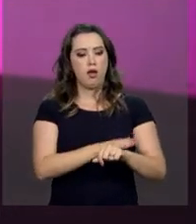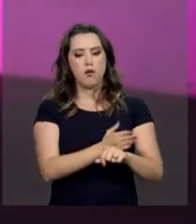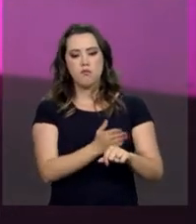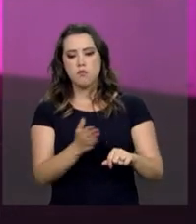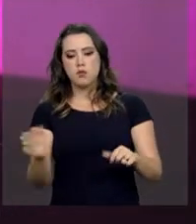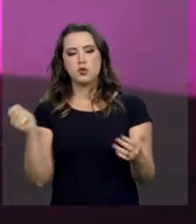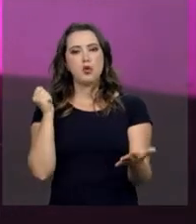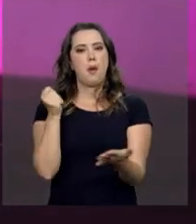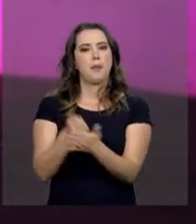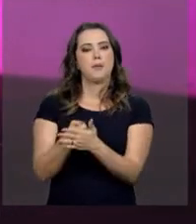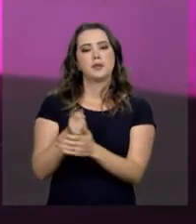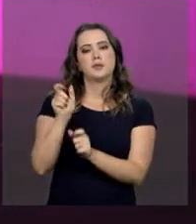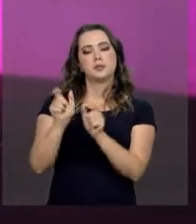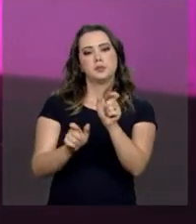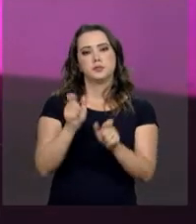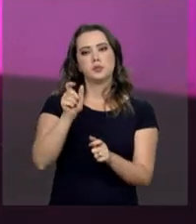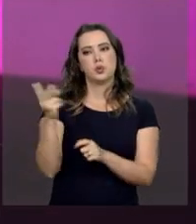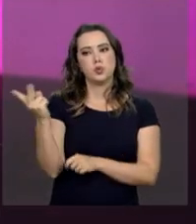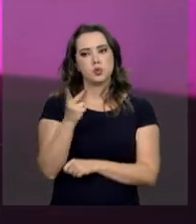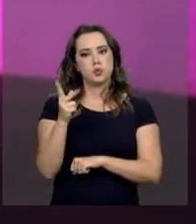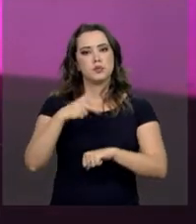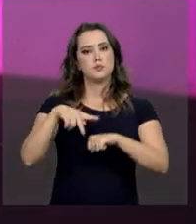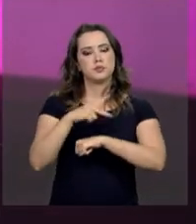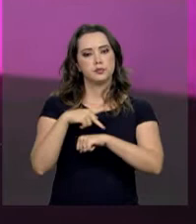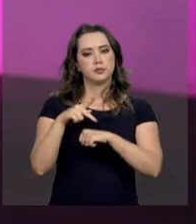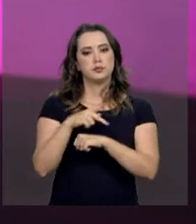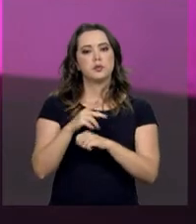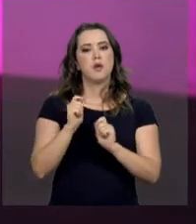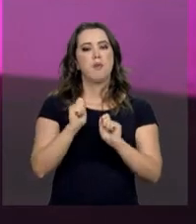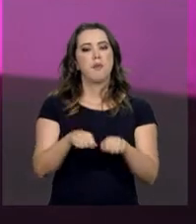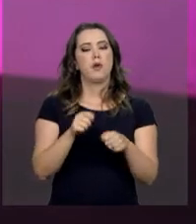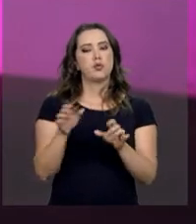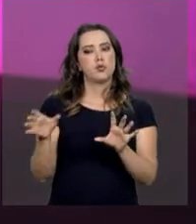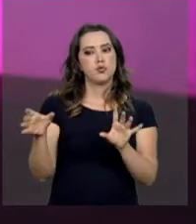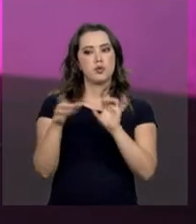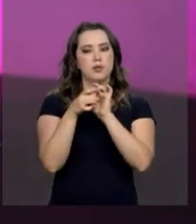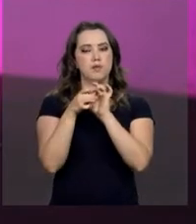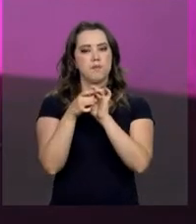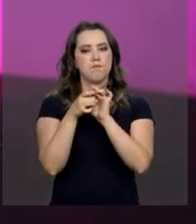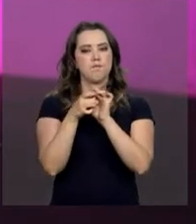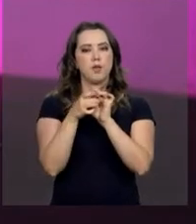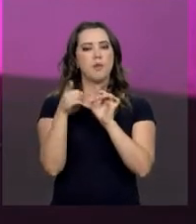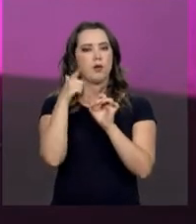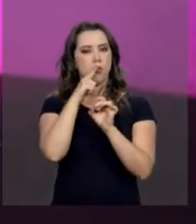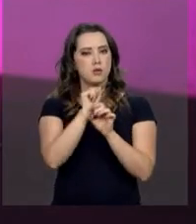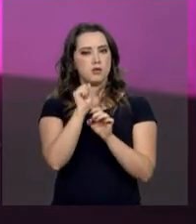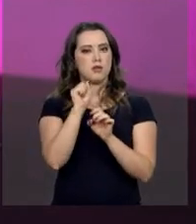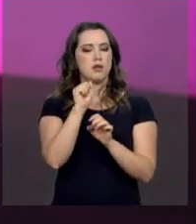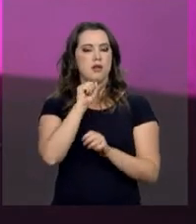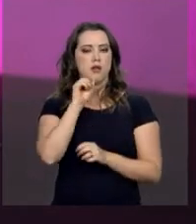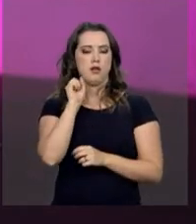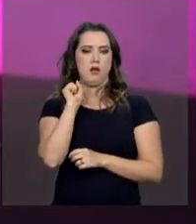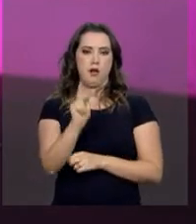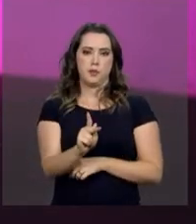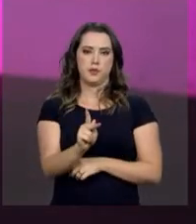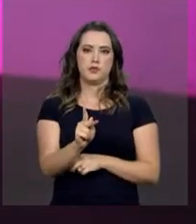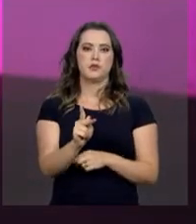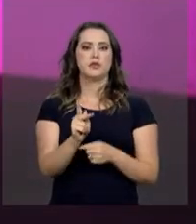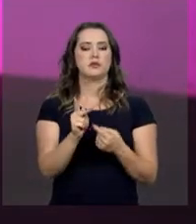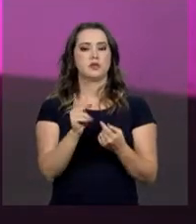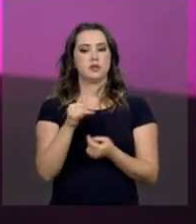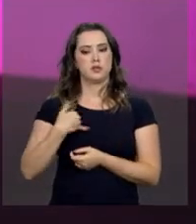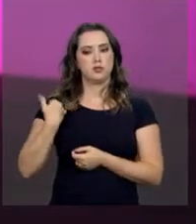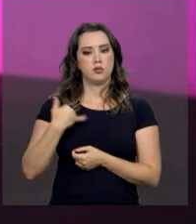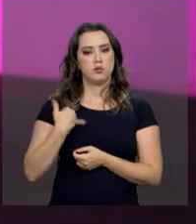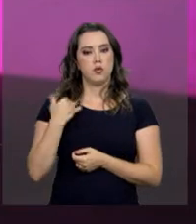contribuição dos trabalhadores nos dois países vai poder ser somado para a obtenção de benefícios como aposentadoria por idade